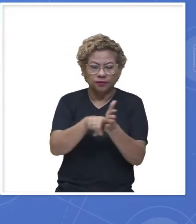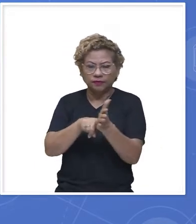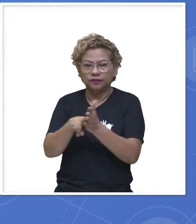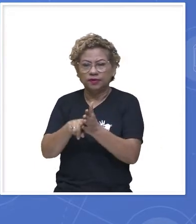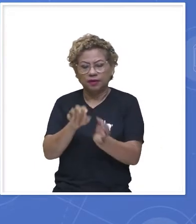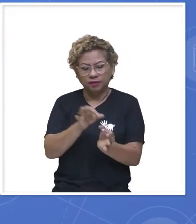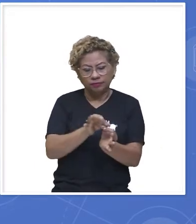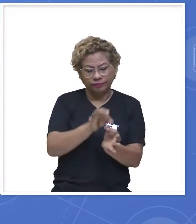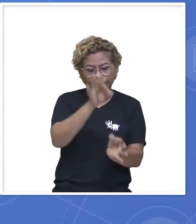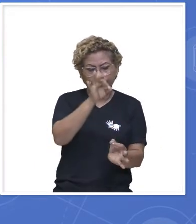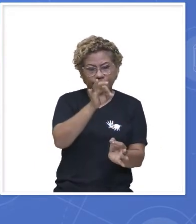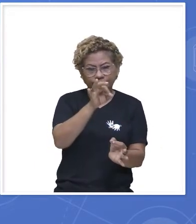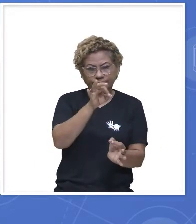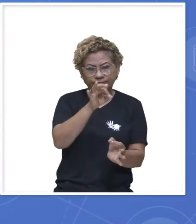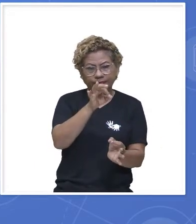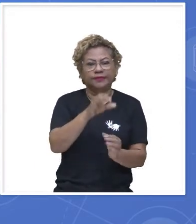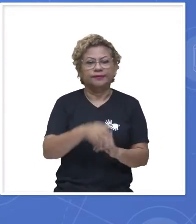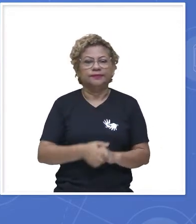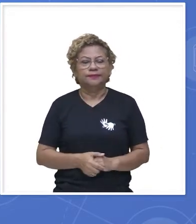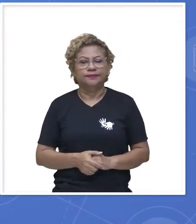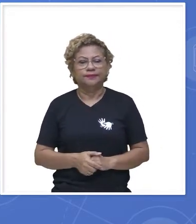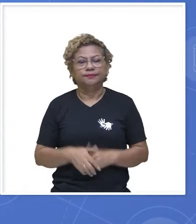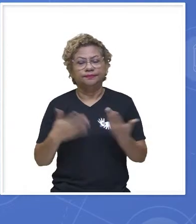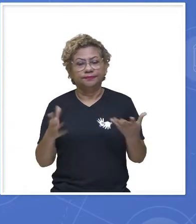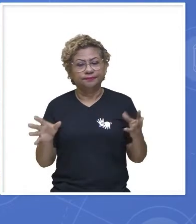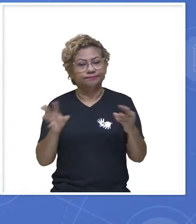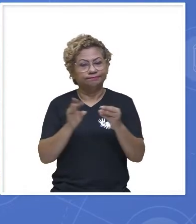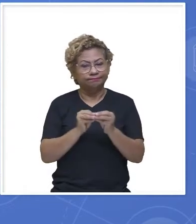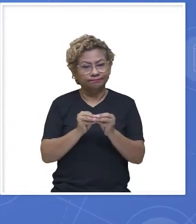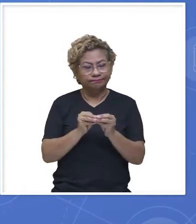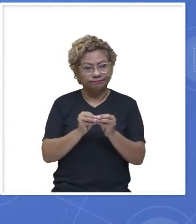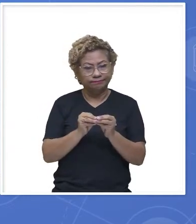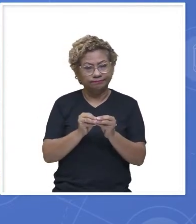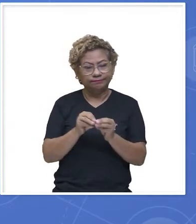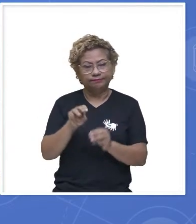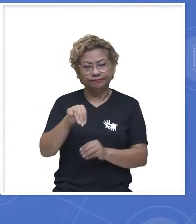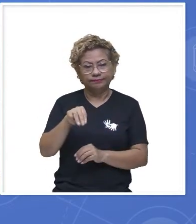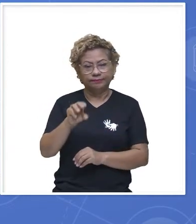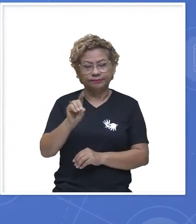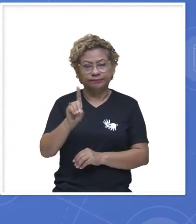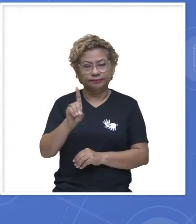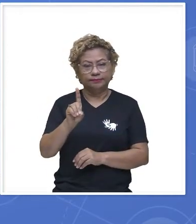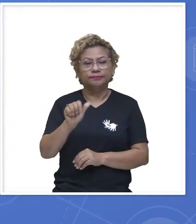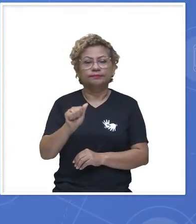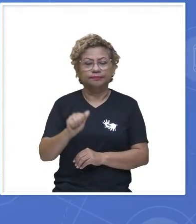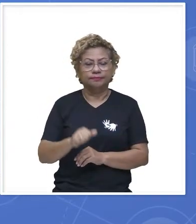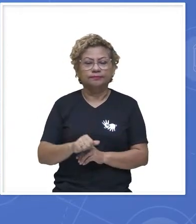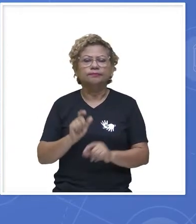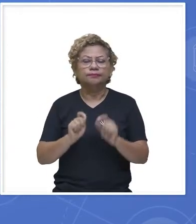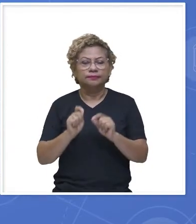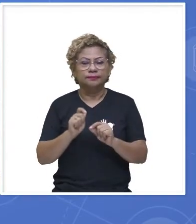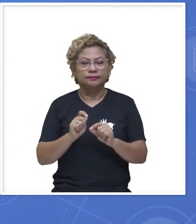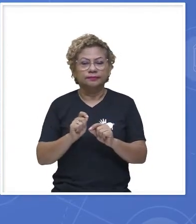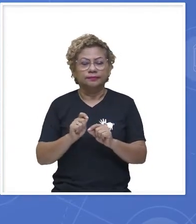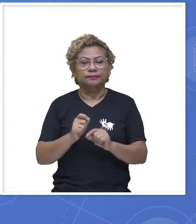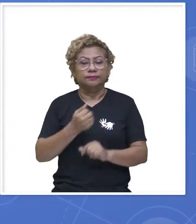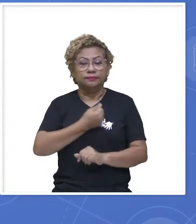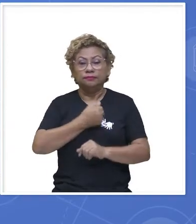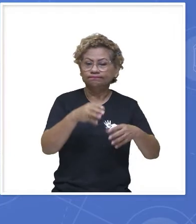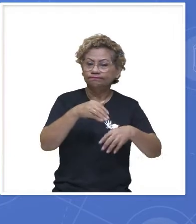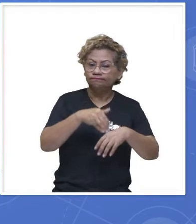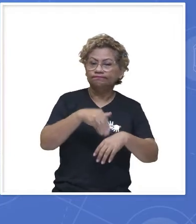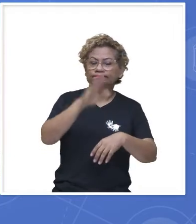média das suas notas, você tem lá 4 notas, precisa tirar a média dessas notas para saber qual será a sua nota